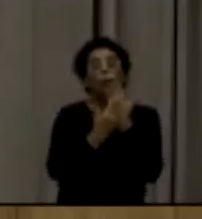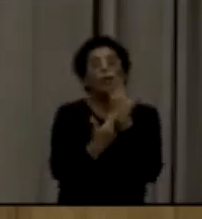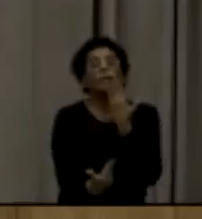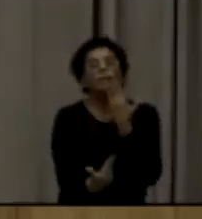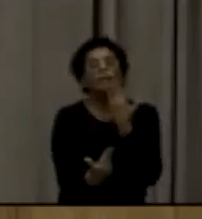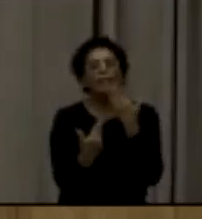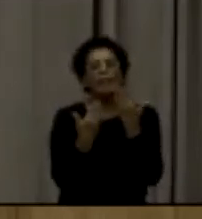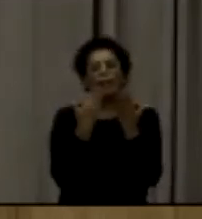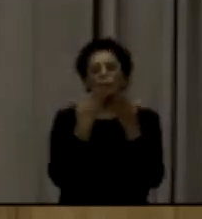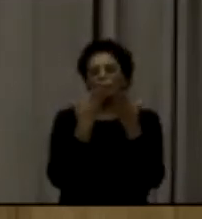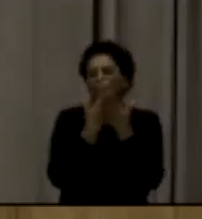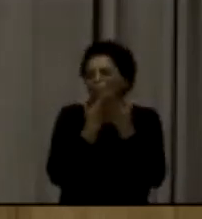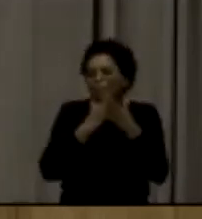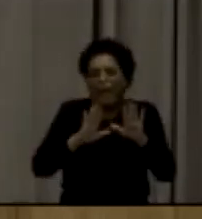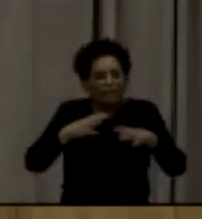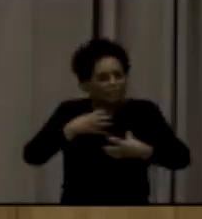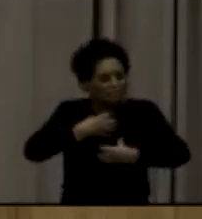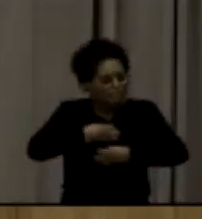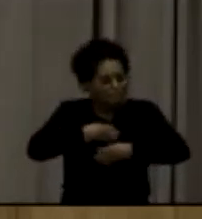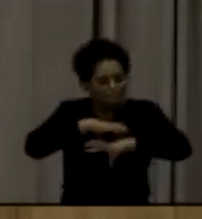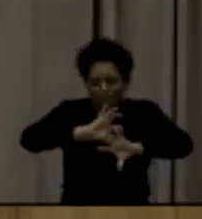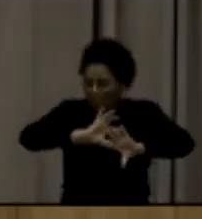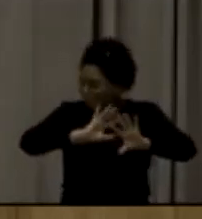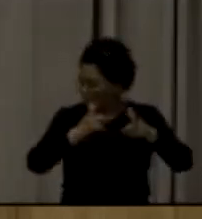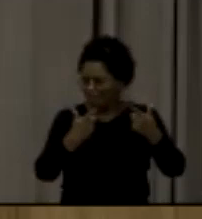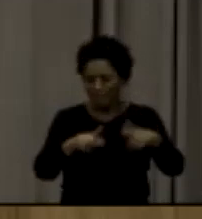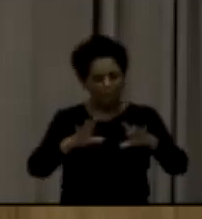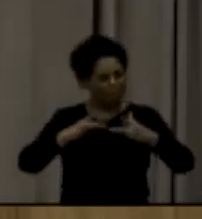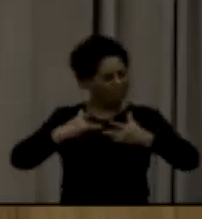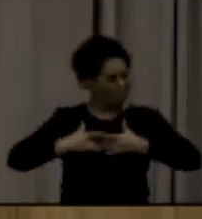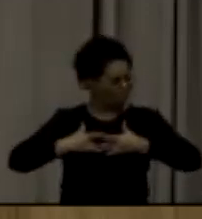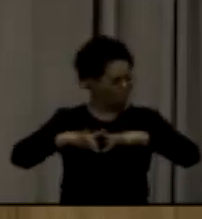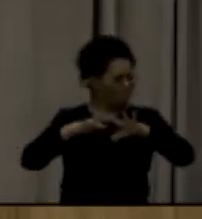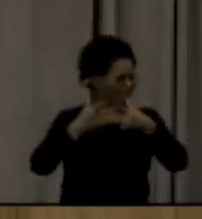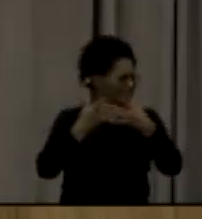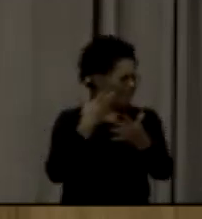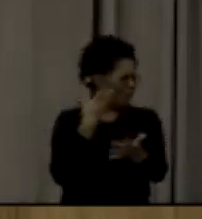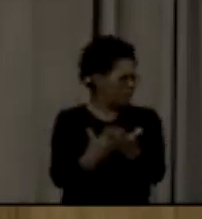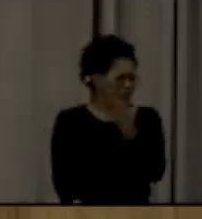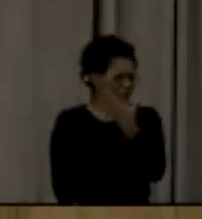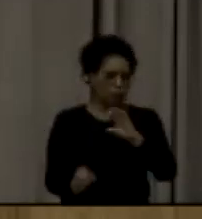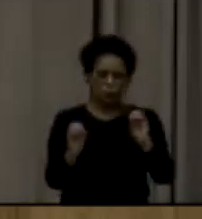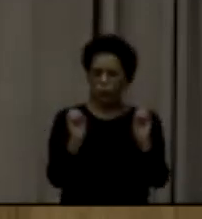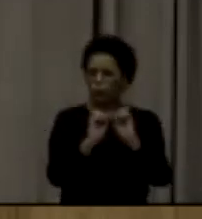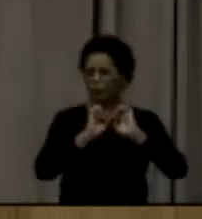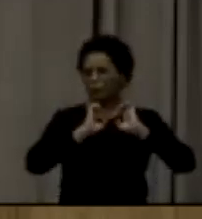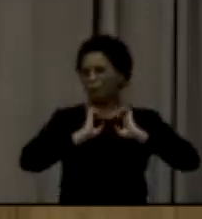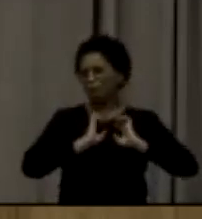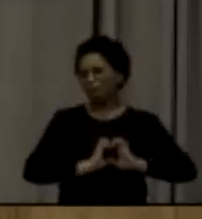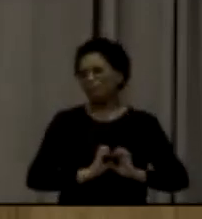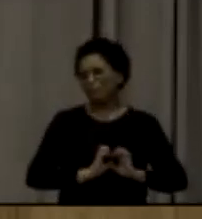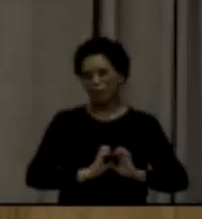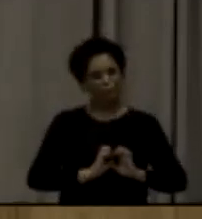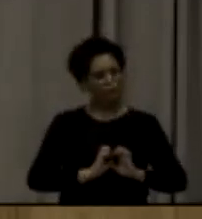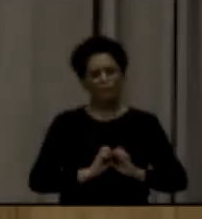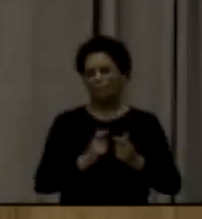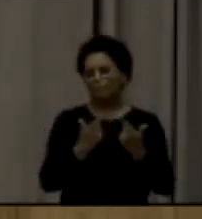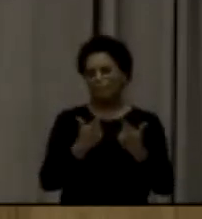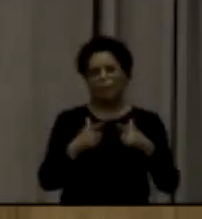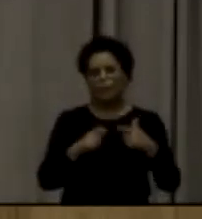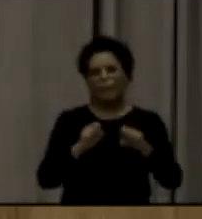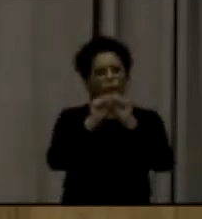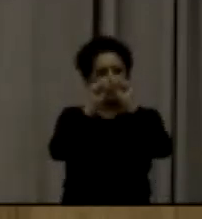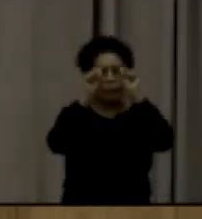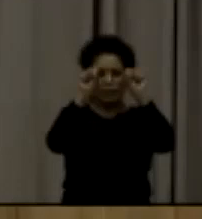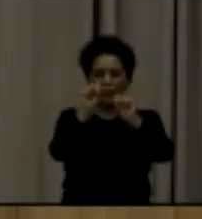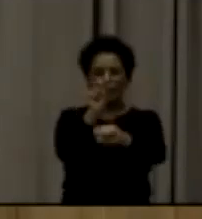qualquer laço de empatia, qualquer sentido de solidariedade, perde-se a base ética de sustentação de qualquer